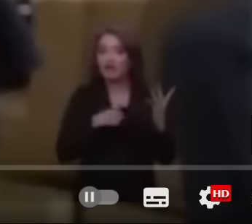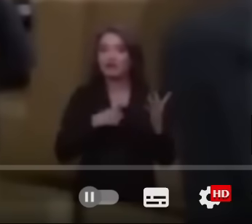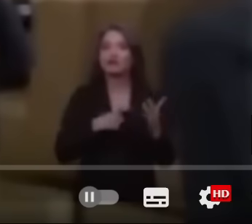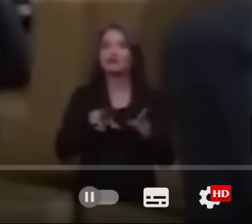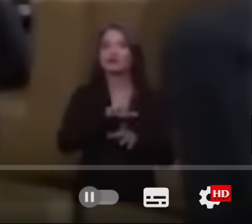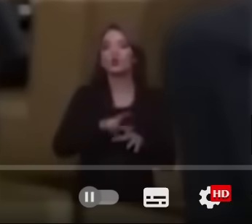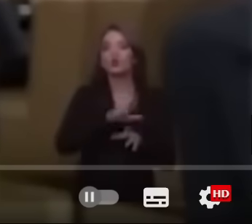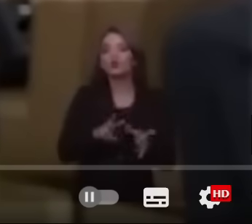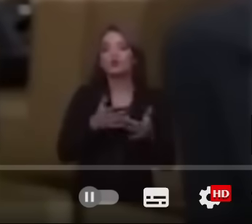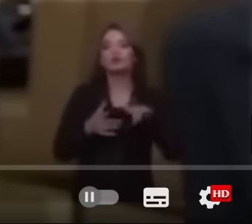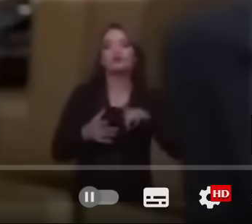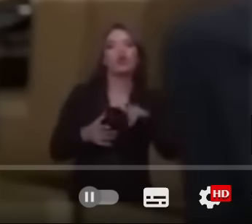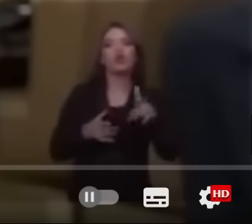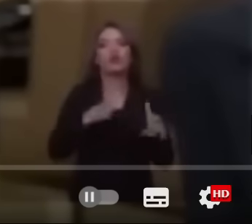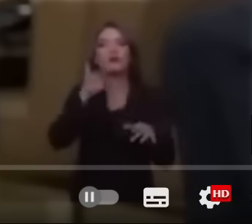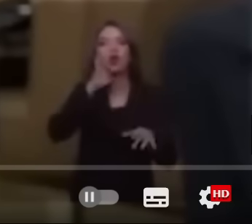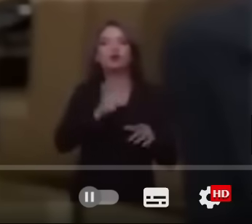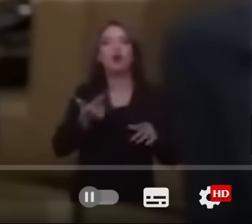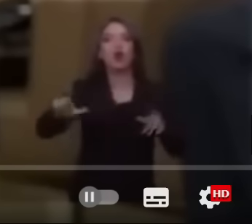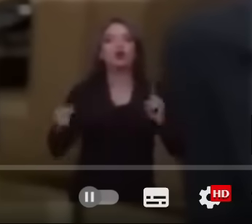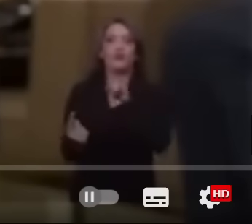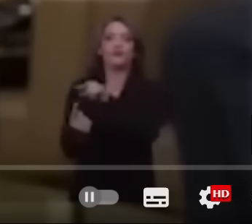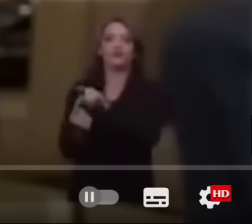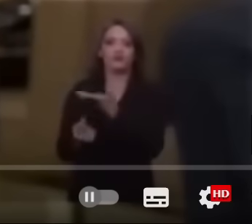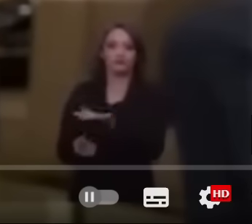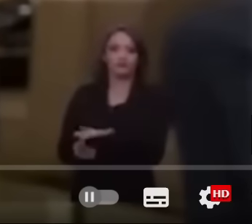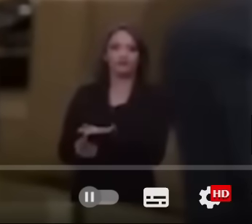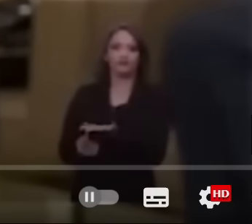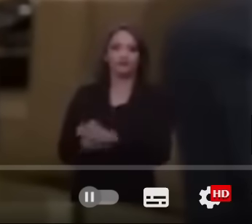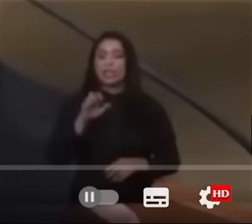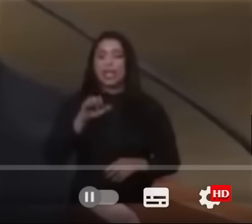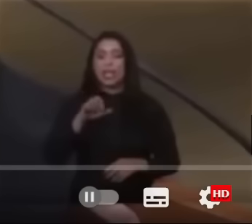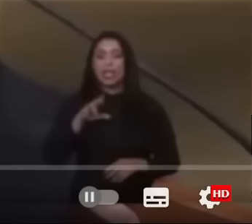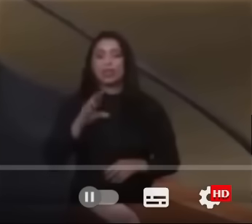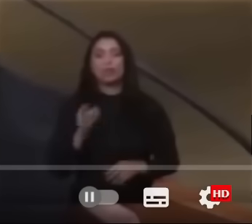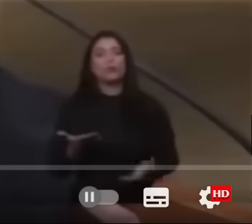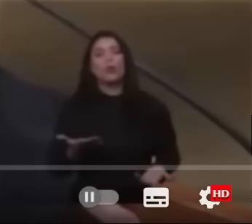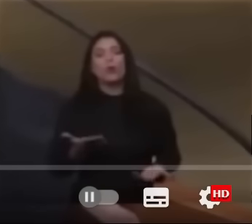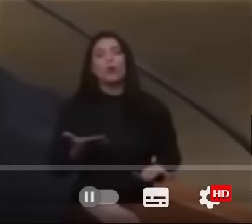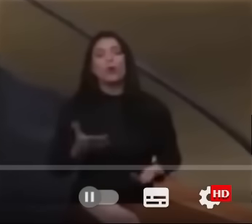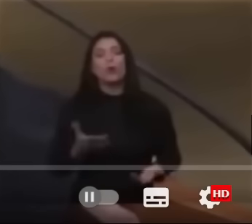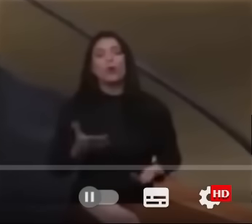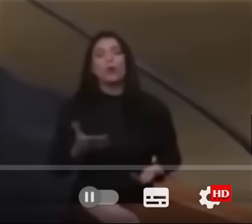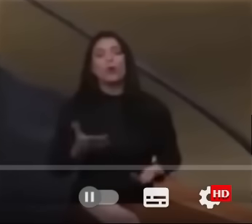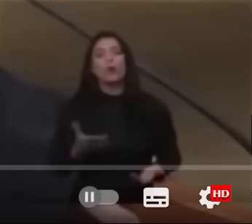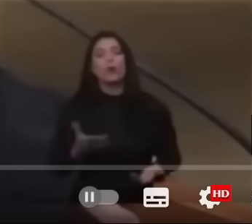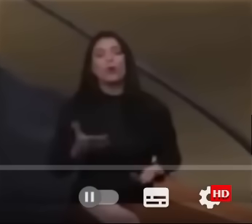Príncipe, os fins justificam os meios e podemos passar por cima de todos. Maquiavel, os fins justificam os meios. Qual é o critério?